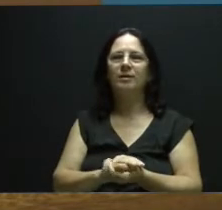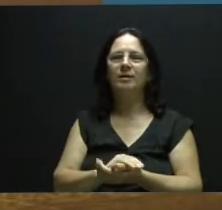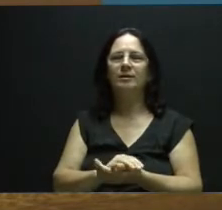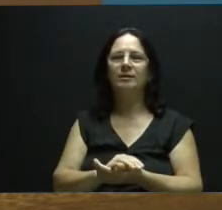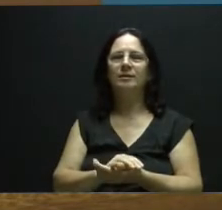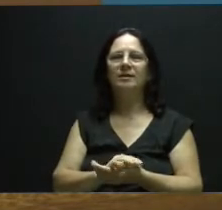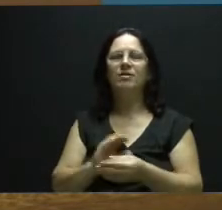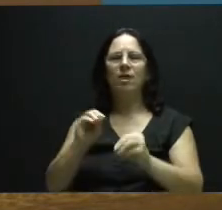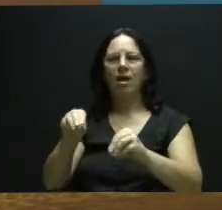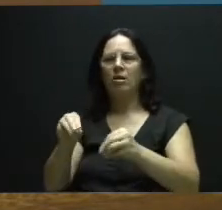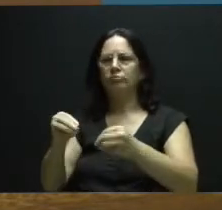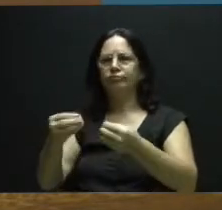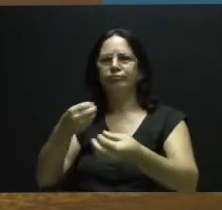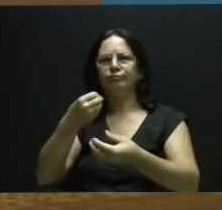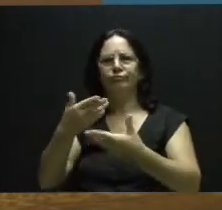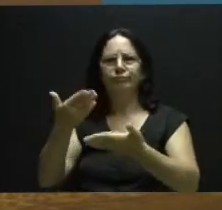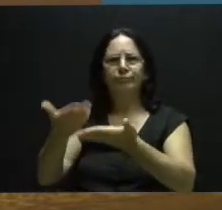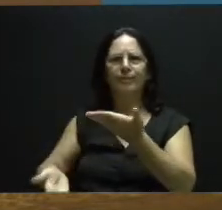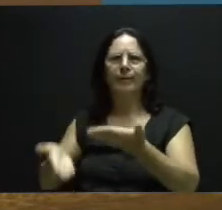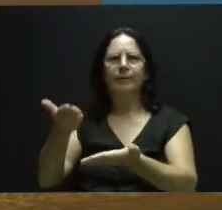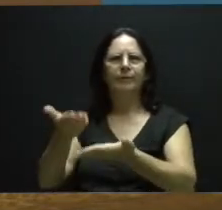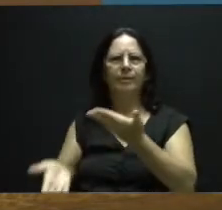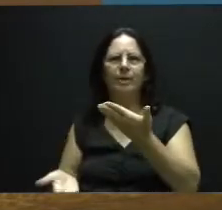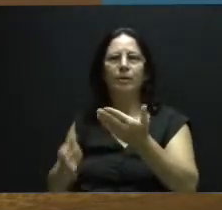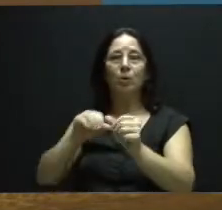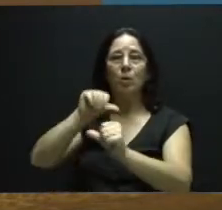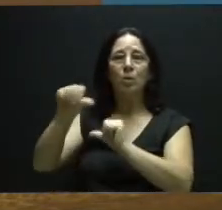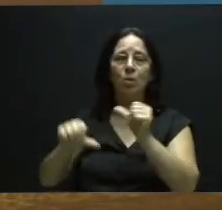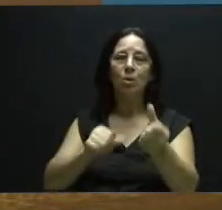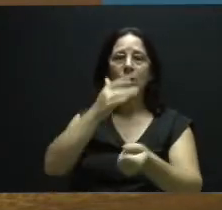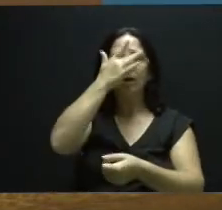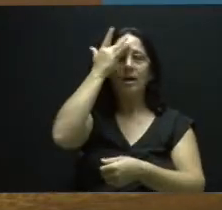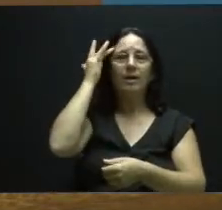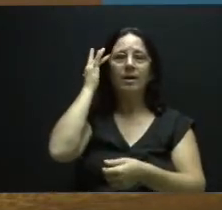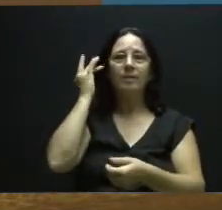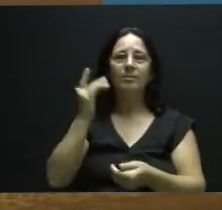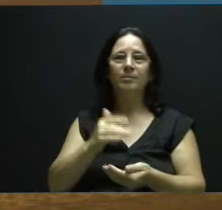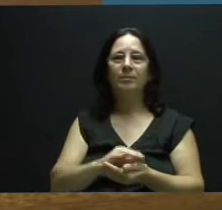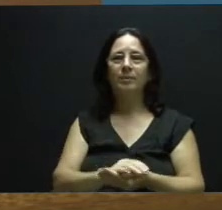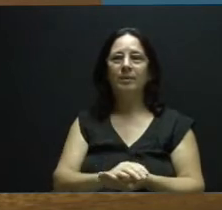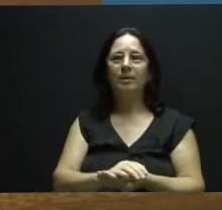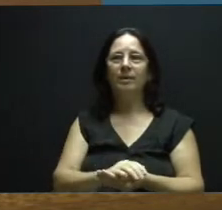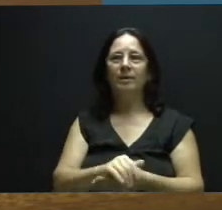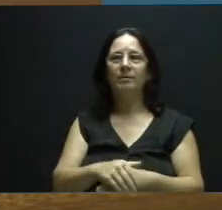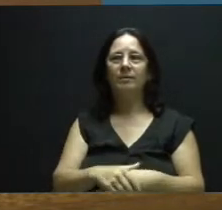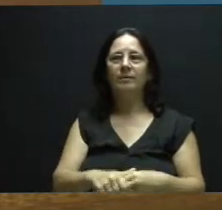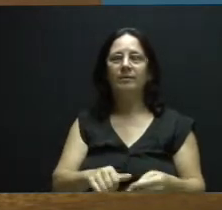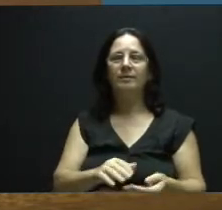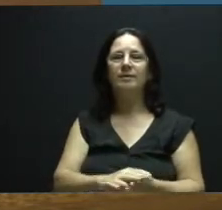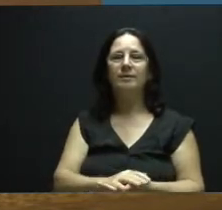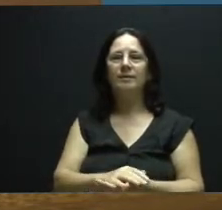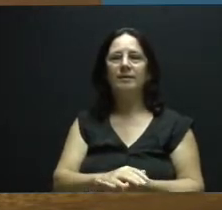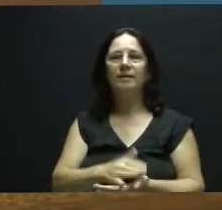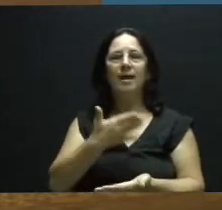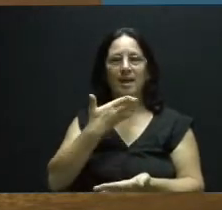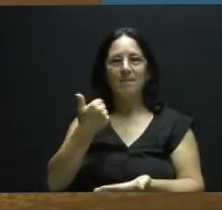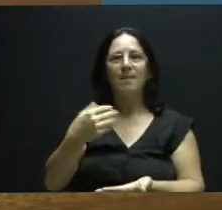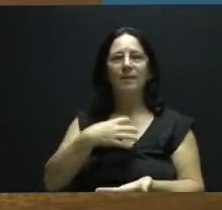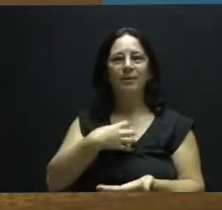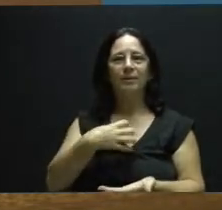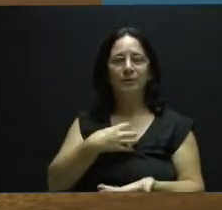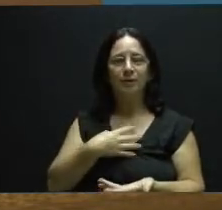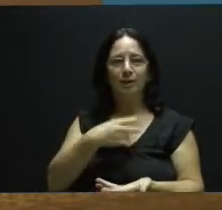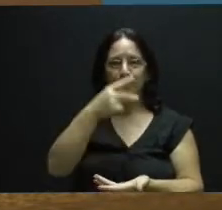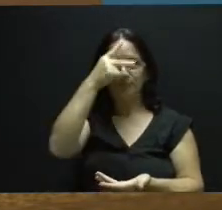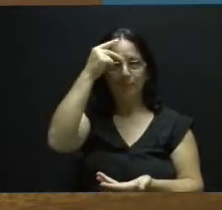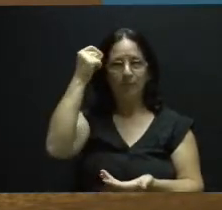lá não está funcionando está perdendo o time troca se o técnico troca se o técnico essa é a melhor maneira de resolver -